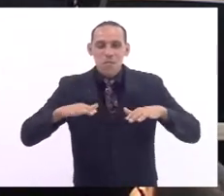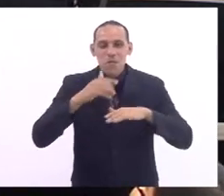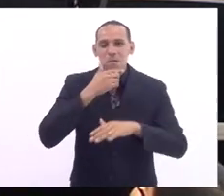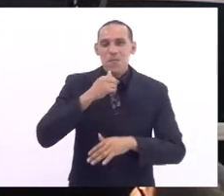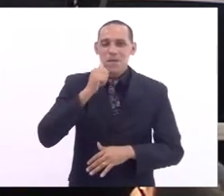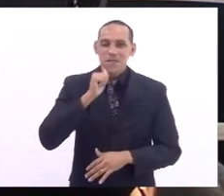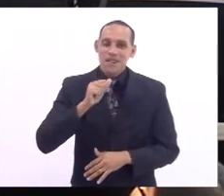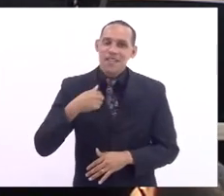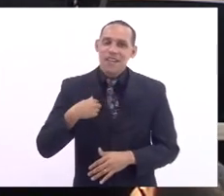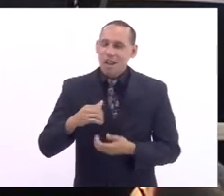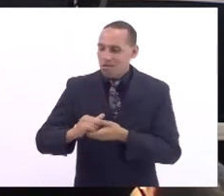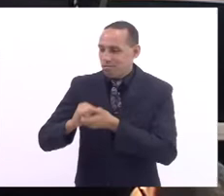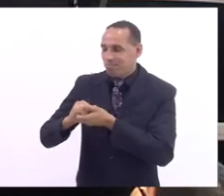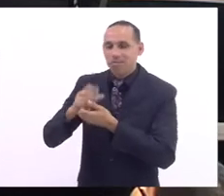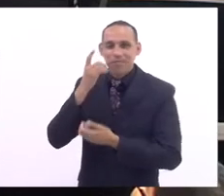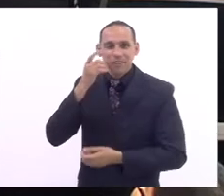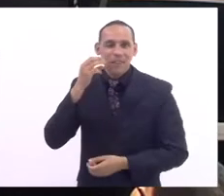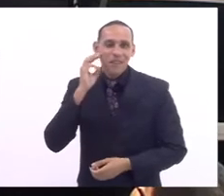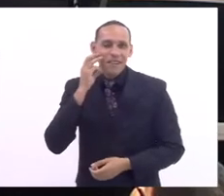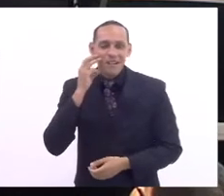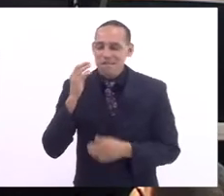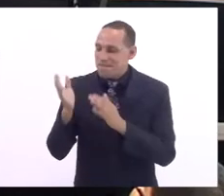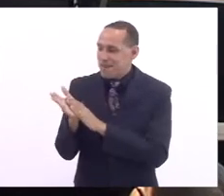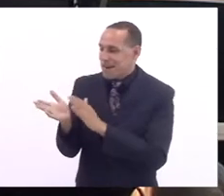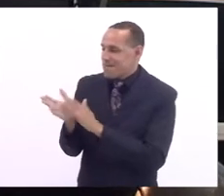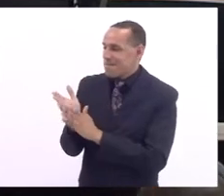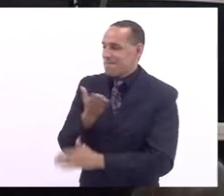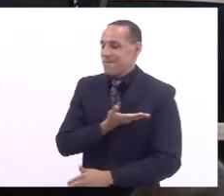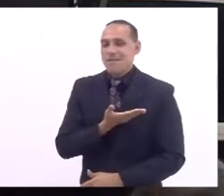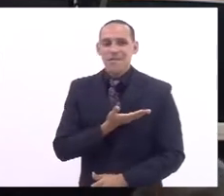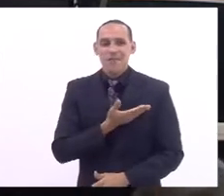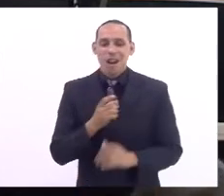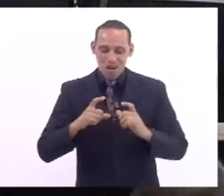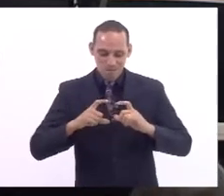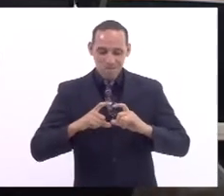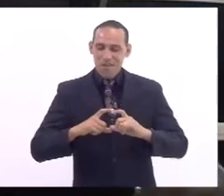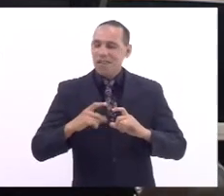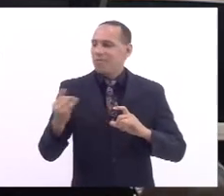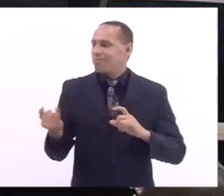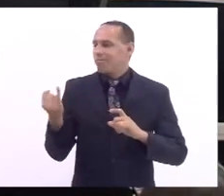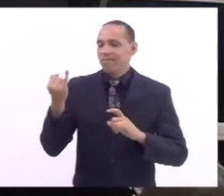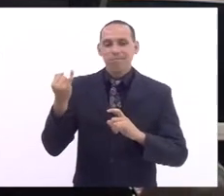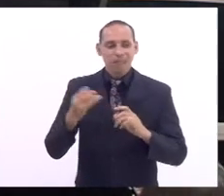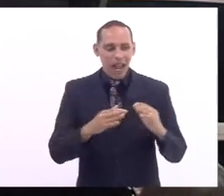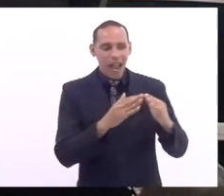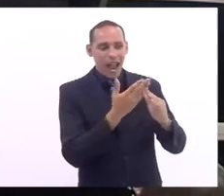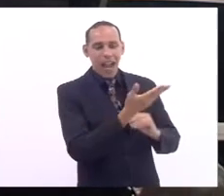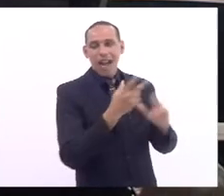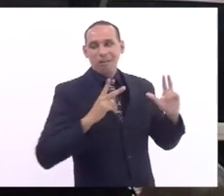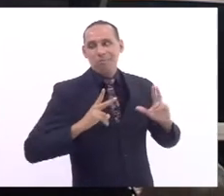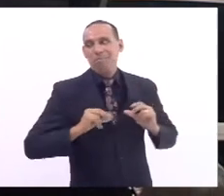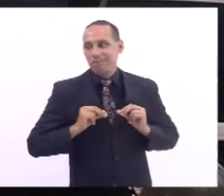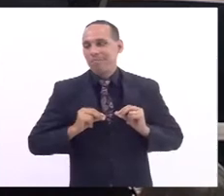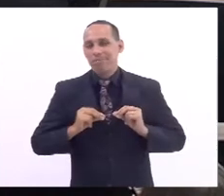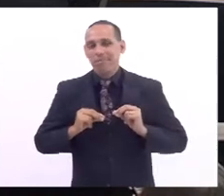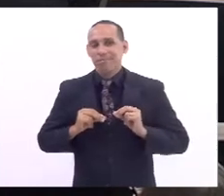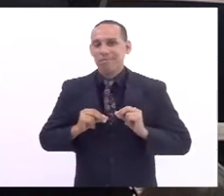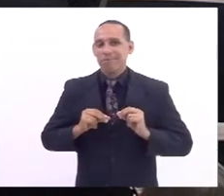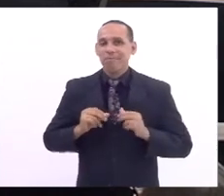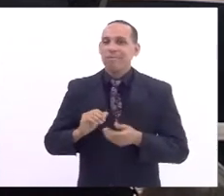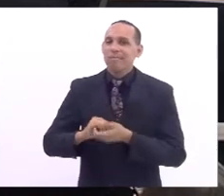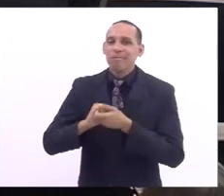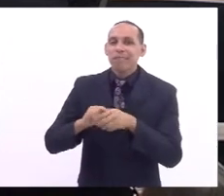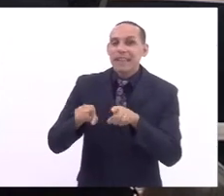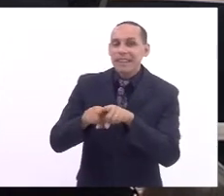quero saudar aqui o deputado waldeck Parabéns meu amigo por essa medalha acho que é importante mais a casa merece muita quero só daqui a